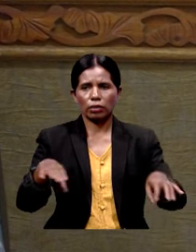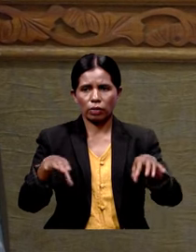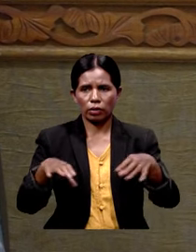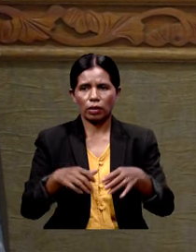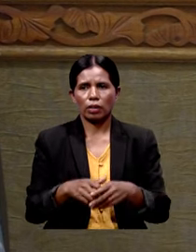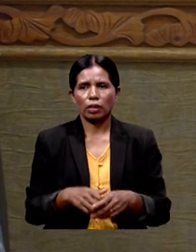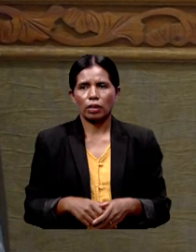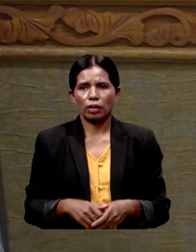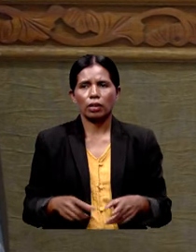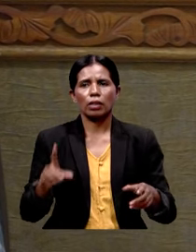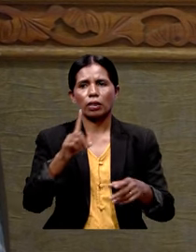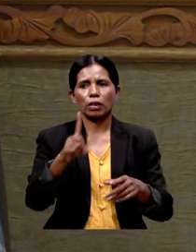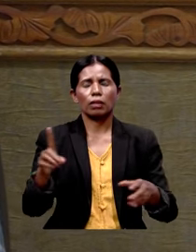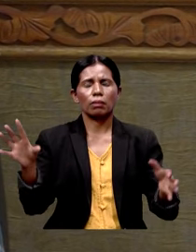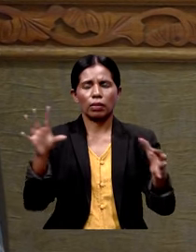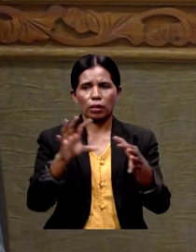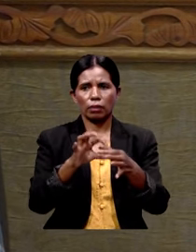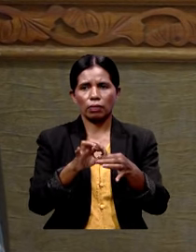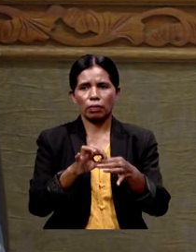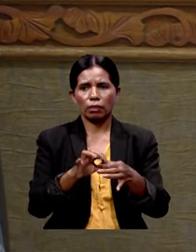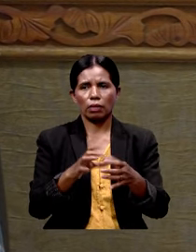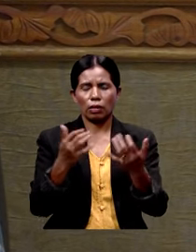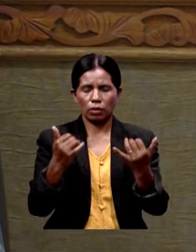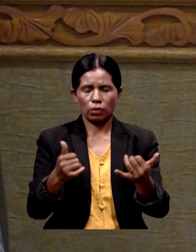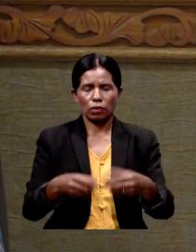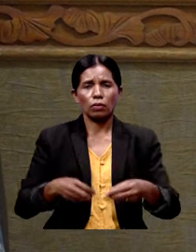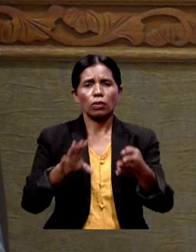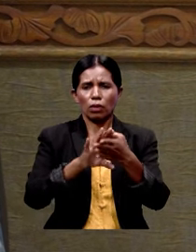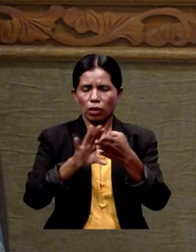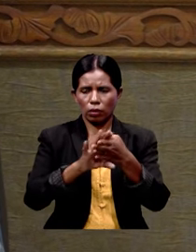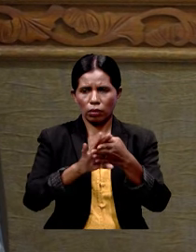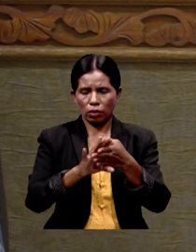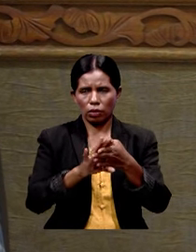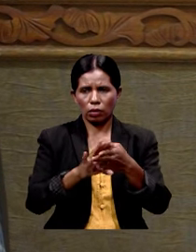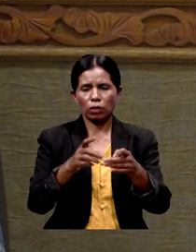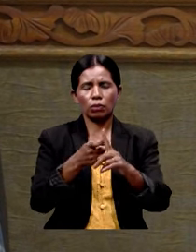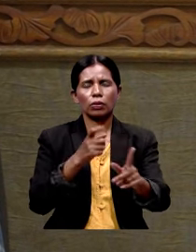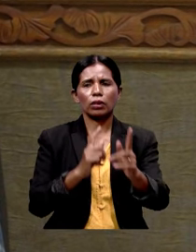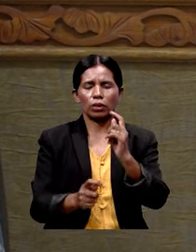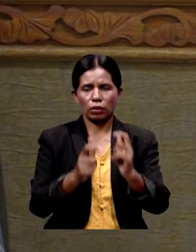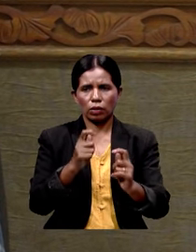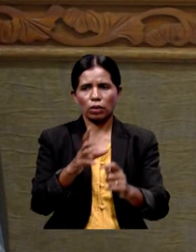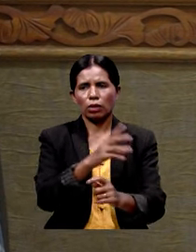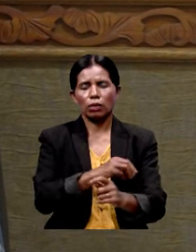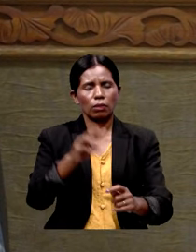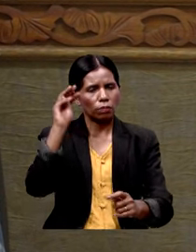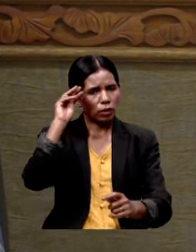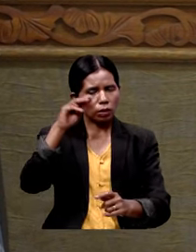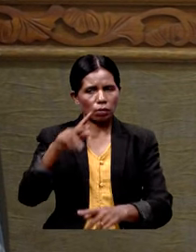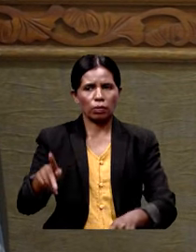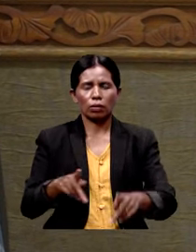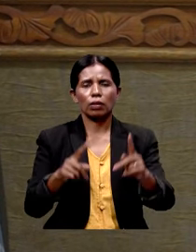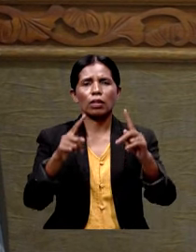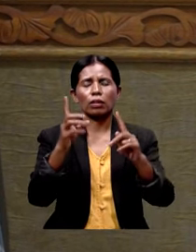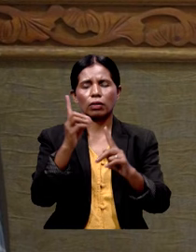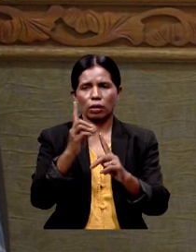ir a uma ligação para a parte jurídica. Agora, notificação, não é que mais tribunal, não é o Ministério Público, até a